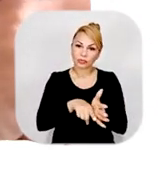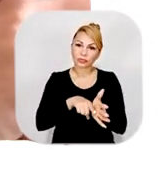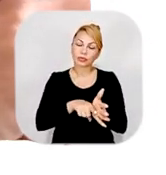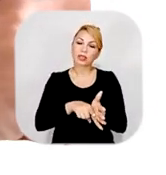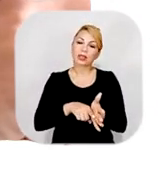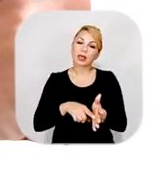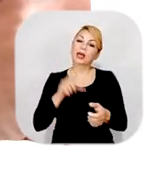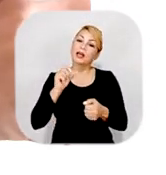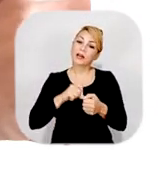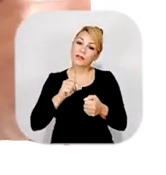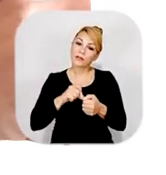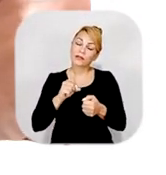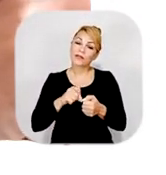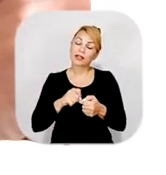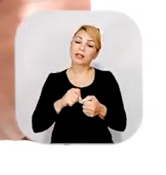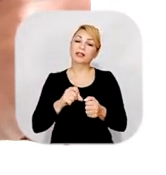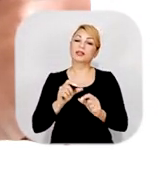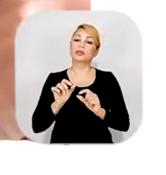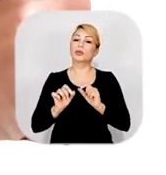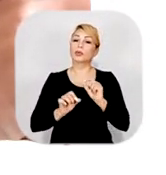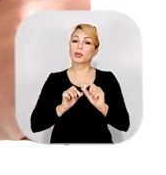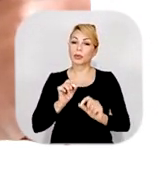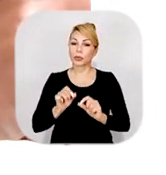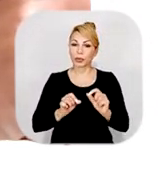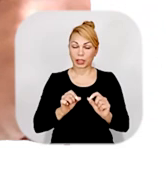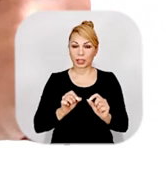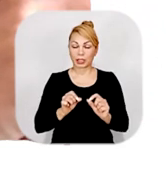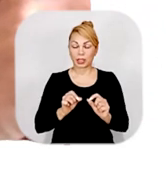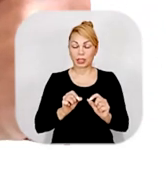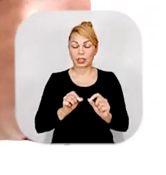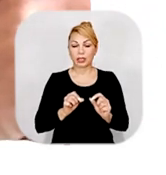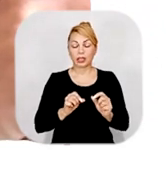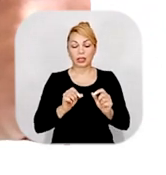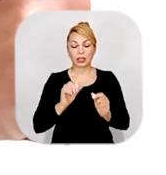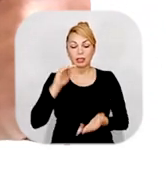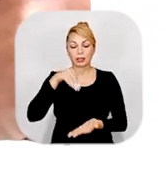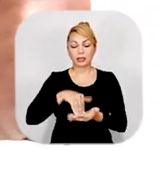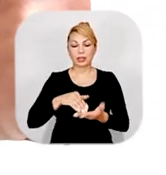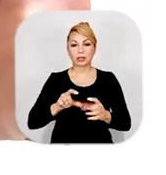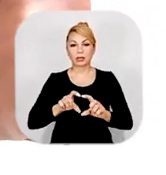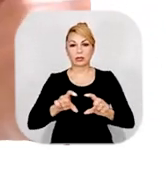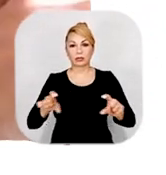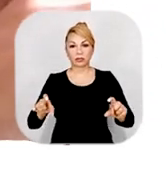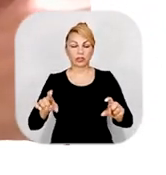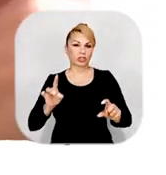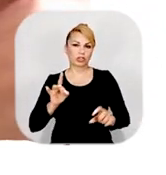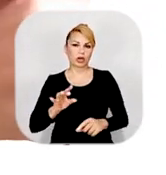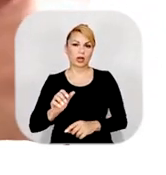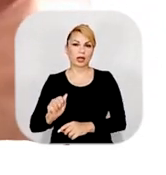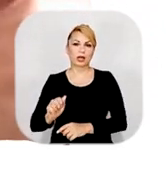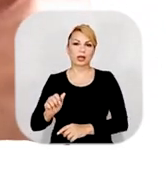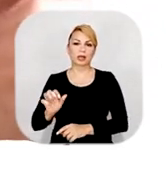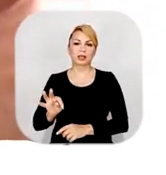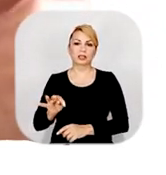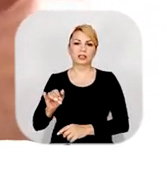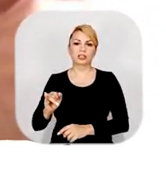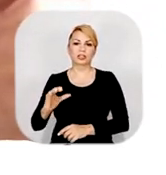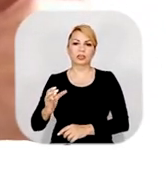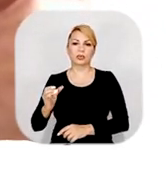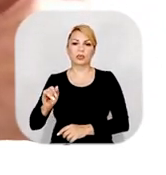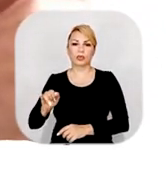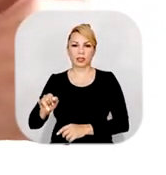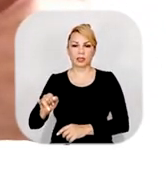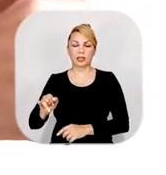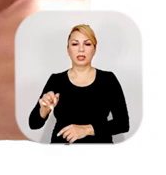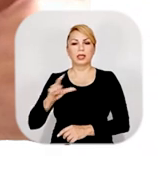que eu fiz foi tirar isso das notas de rodapé e coloquei como só Atikui. Então, a pessoa pode estar no volume 1, tem